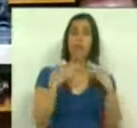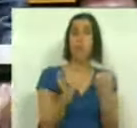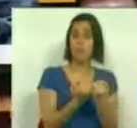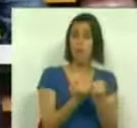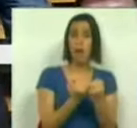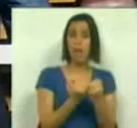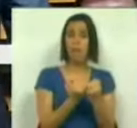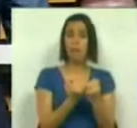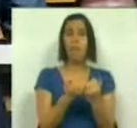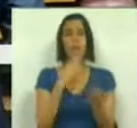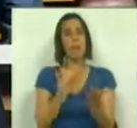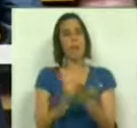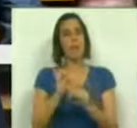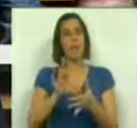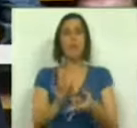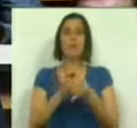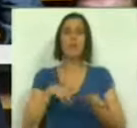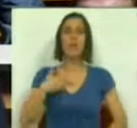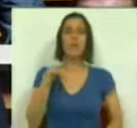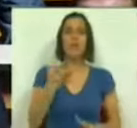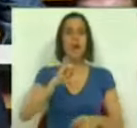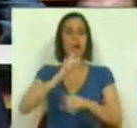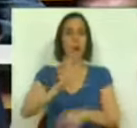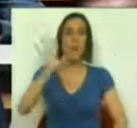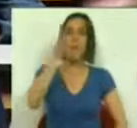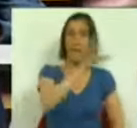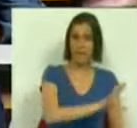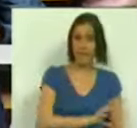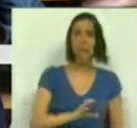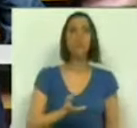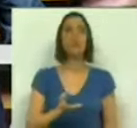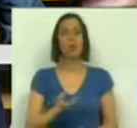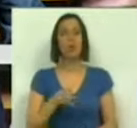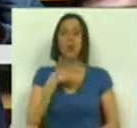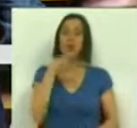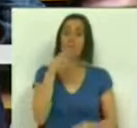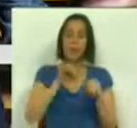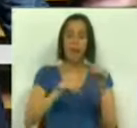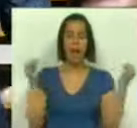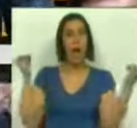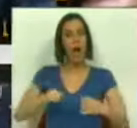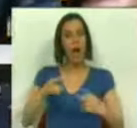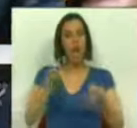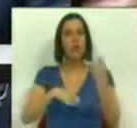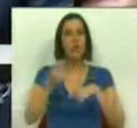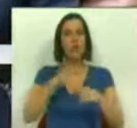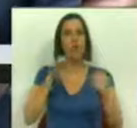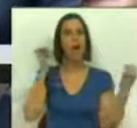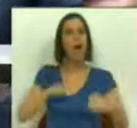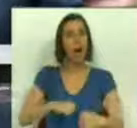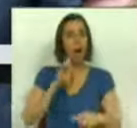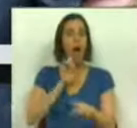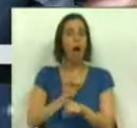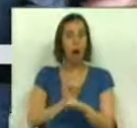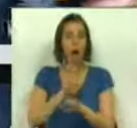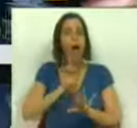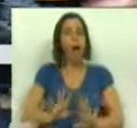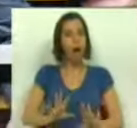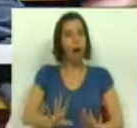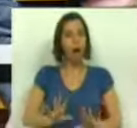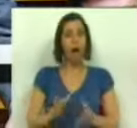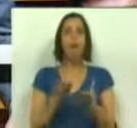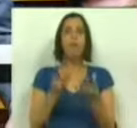social, prestou a sua solidariedade com outros países, justificando acordos comerciais que lhe eram e são